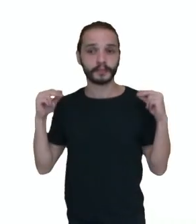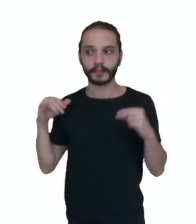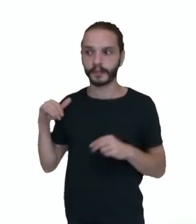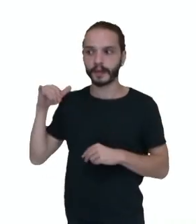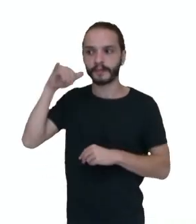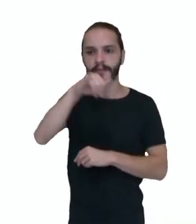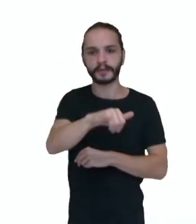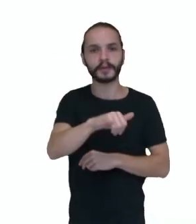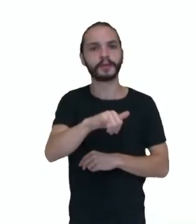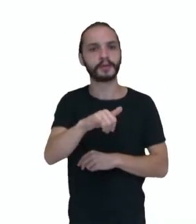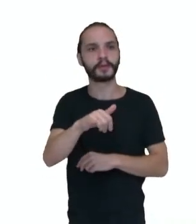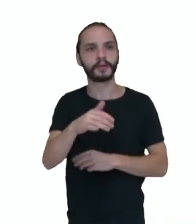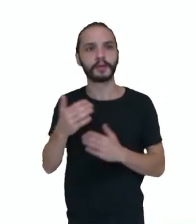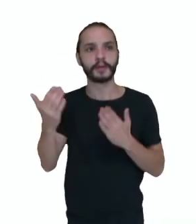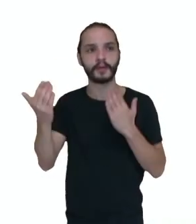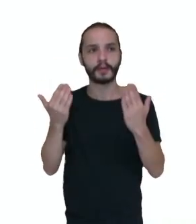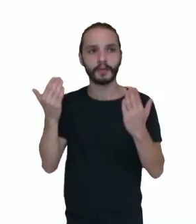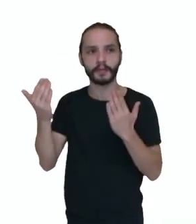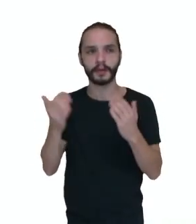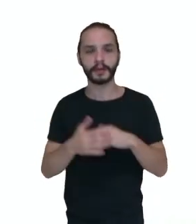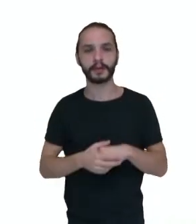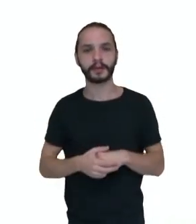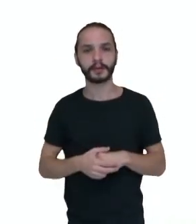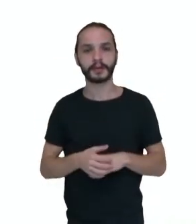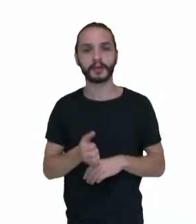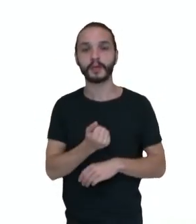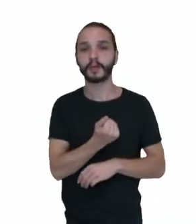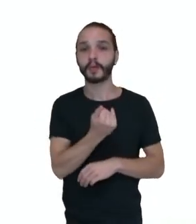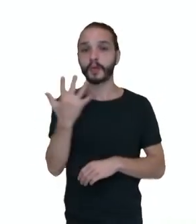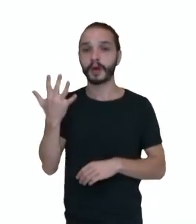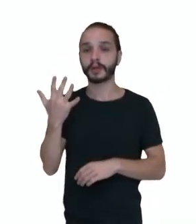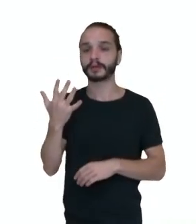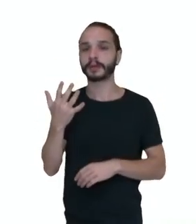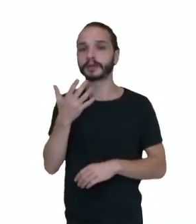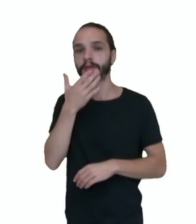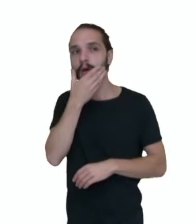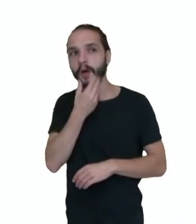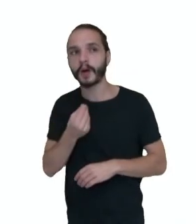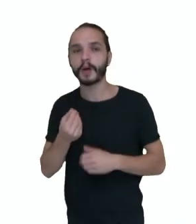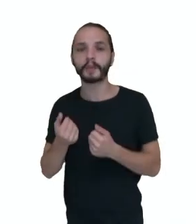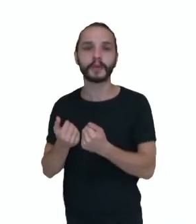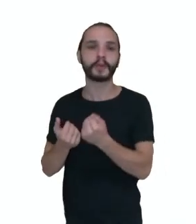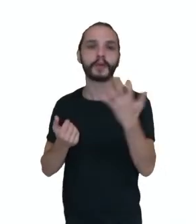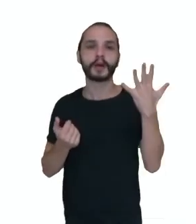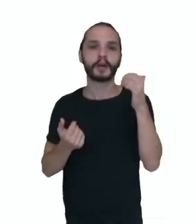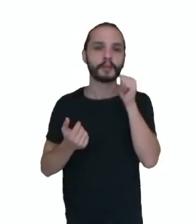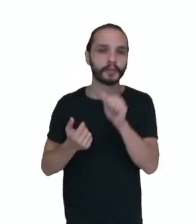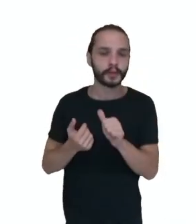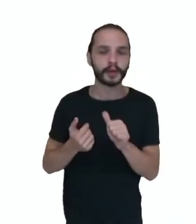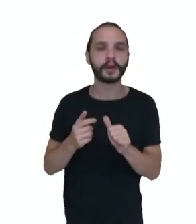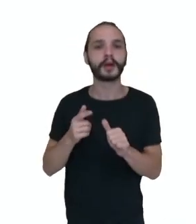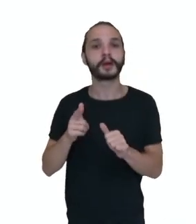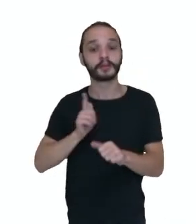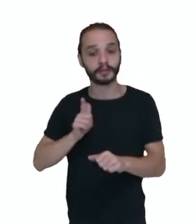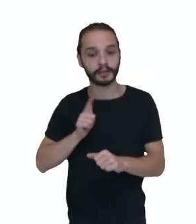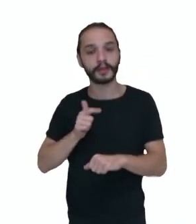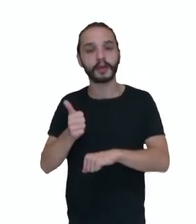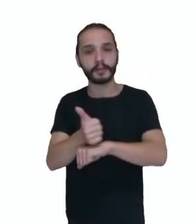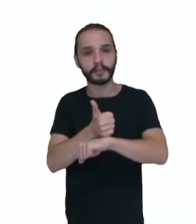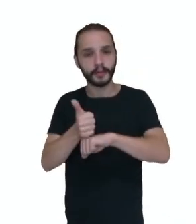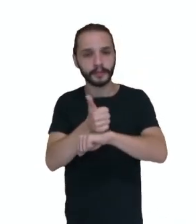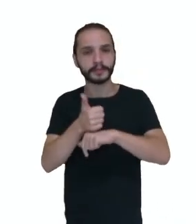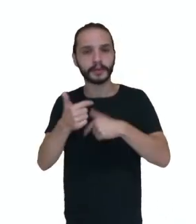eu trago aqui para vocês uma comparação entre a quantidade de homens e a quantidade de mulheres que desenvolvem